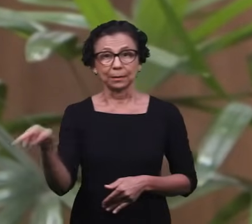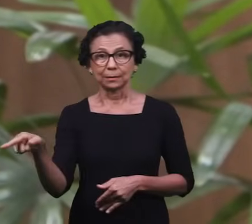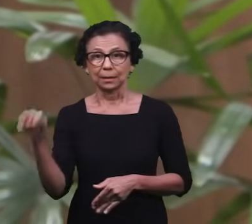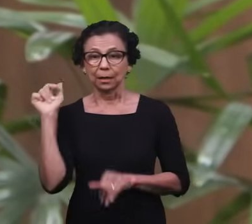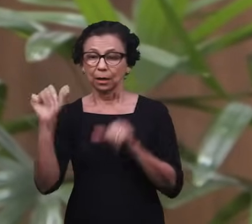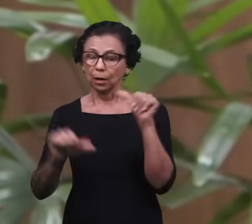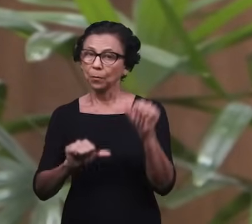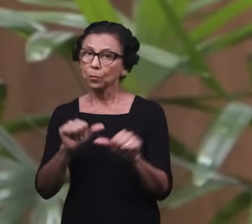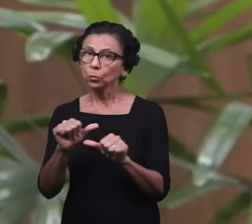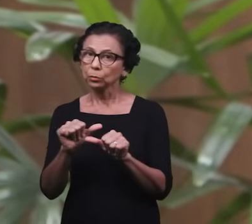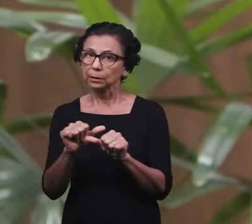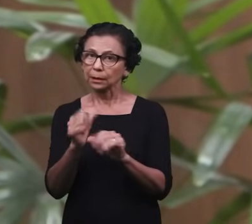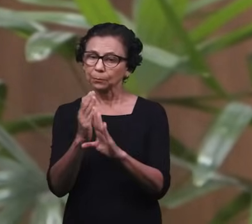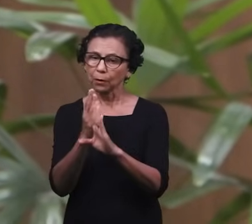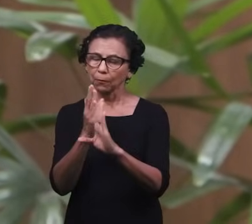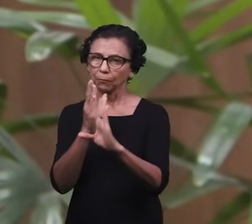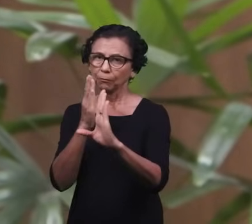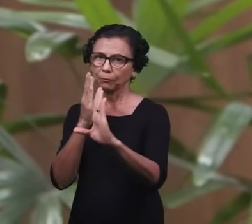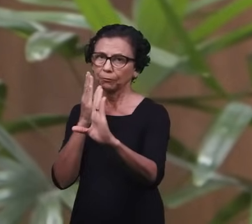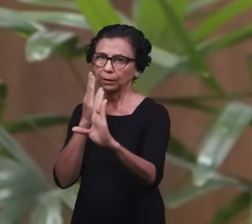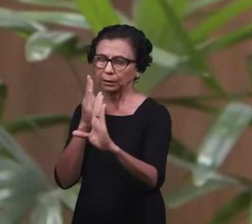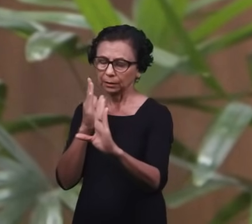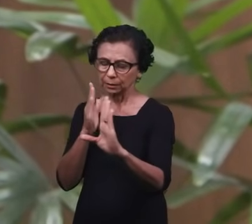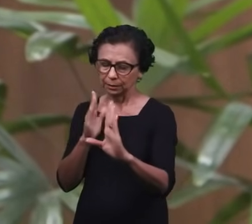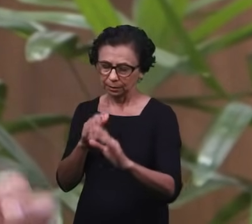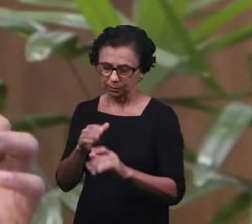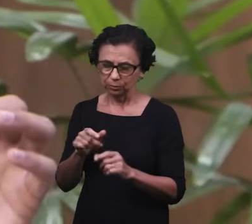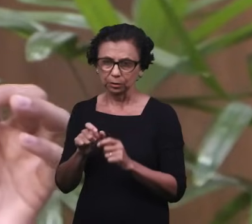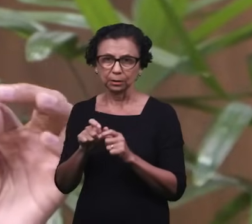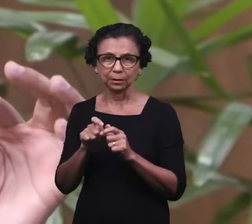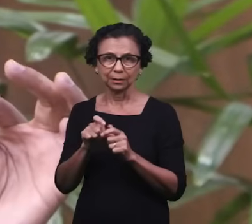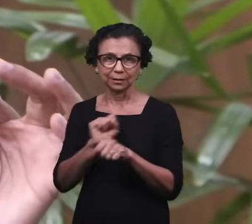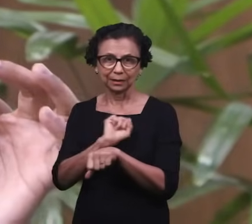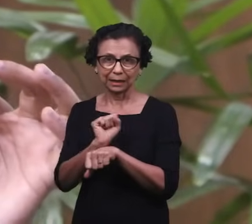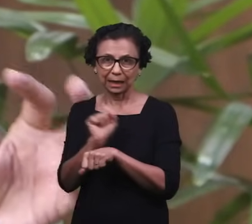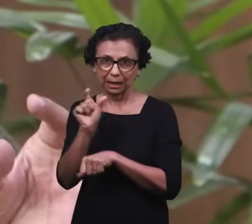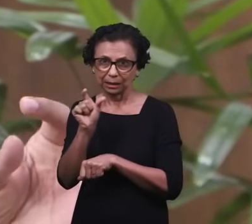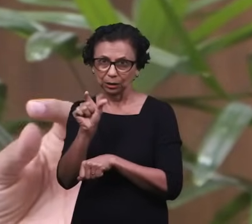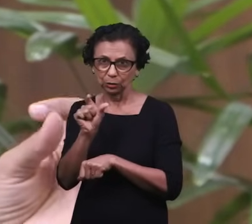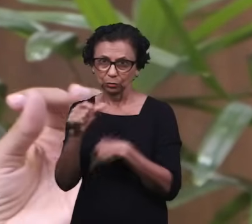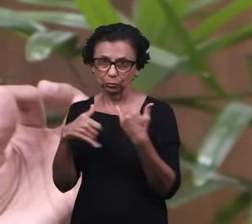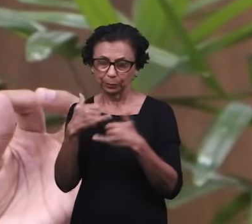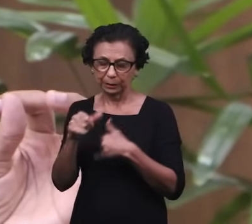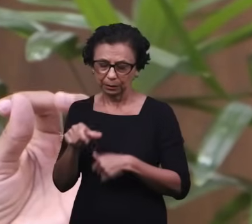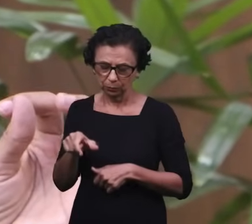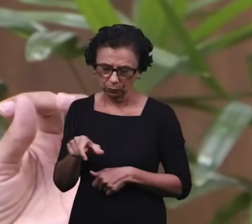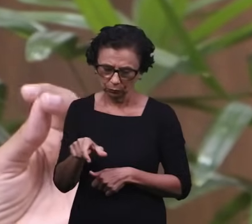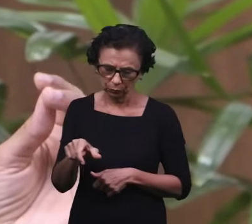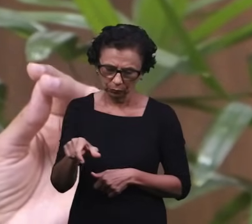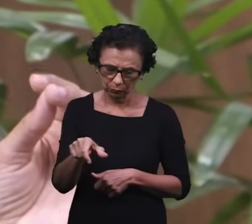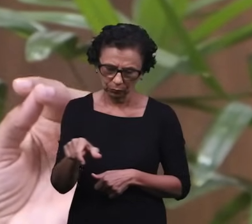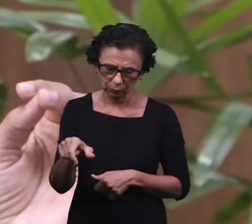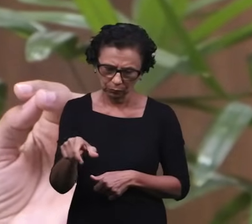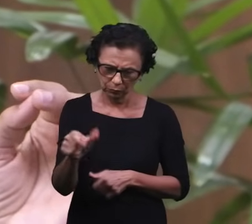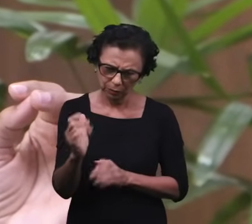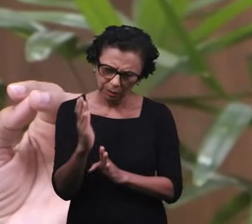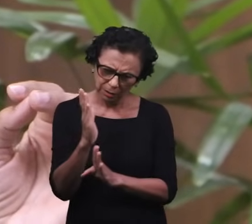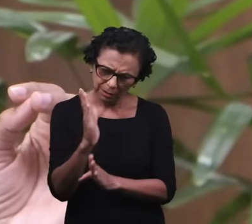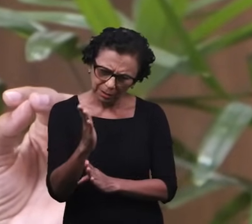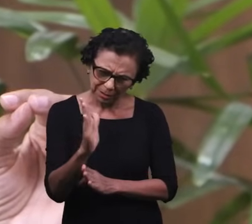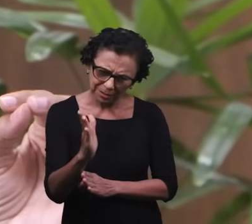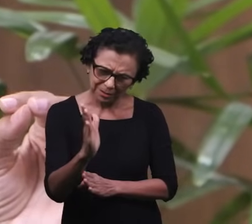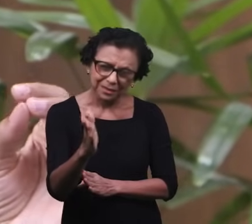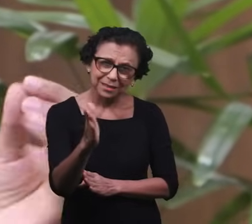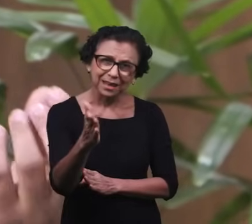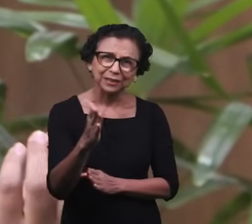usar aquele objeto na funcionalidade dele. Outro dado interessante, a gente observa que as crianças têm